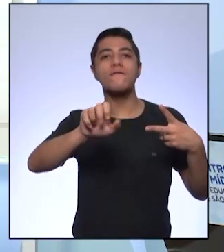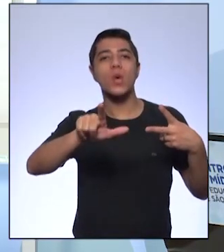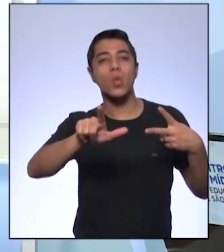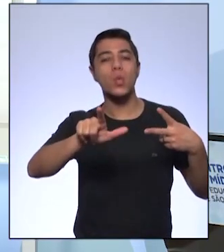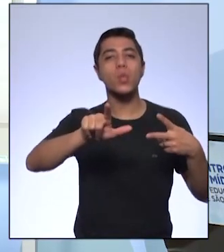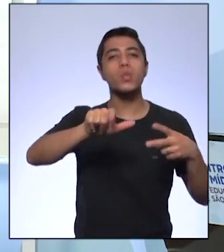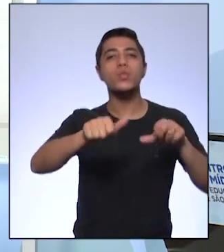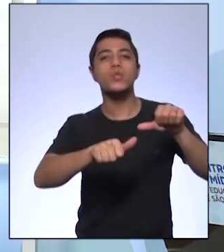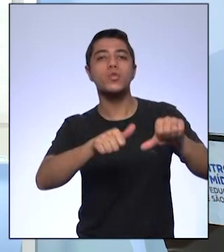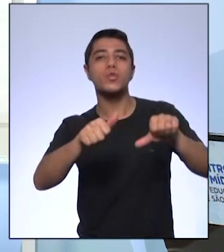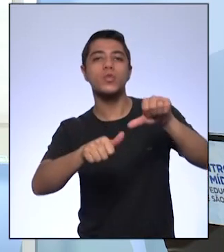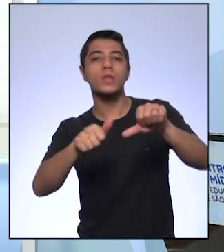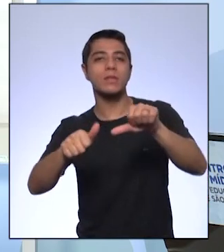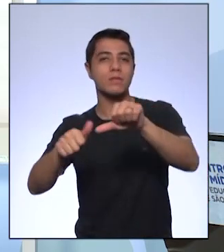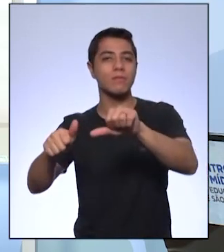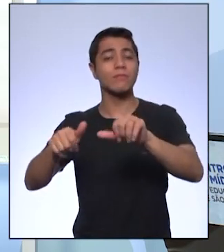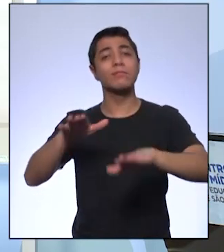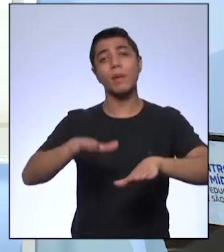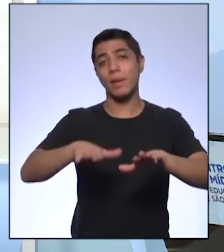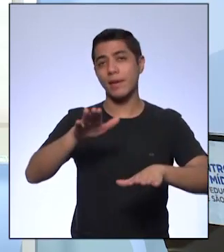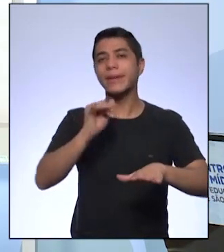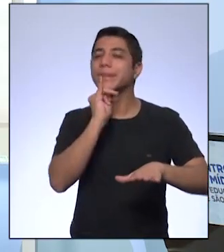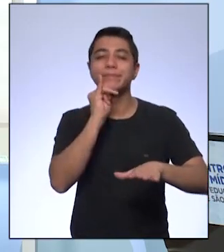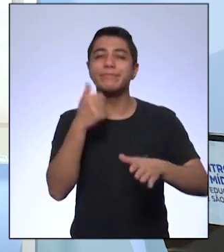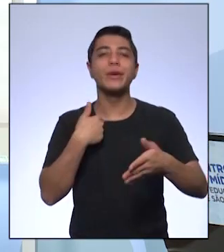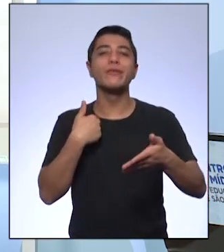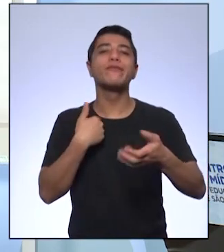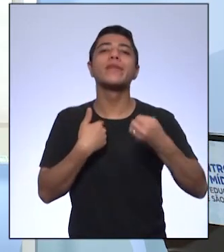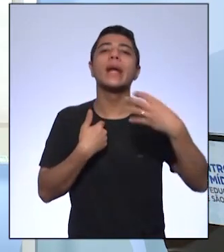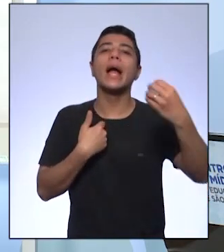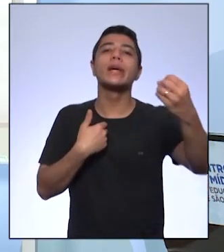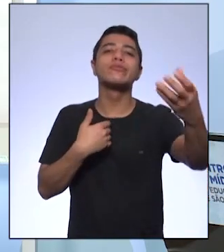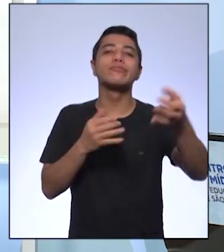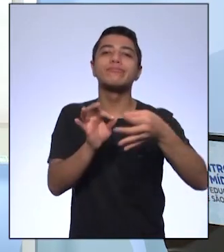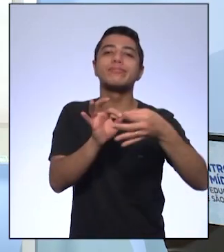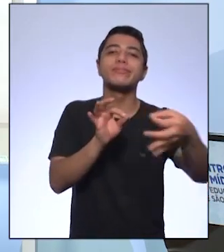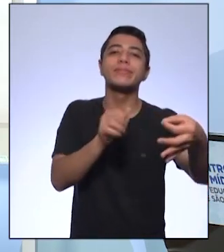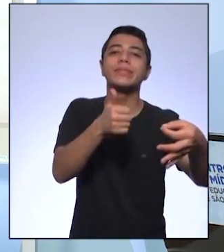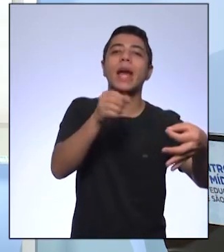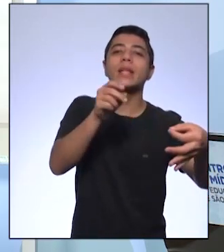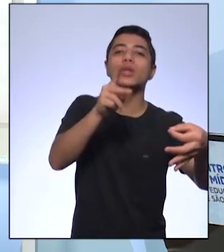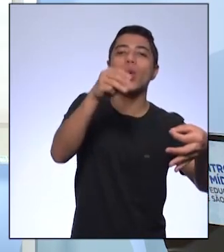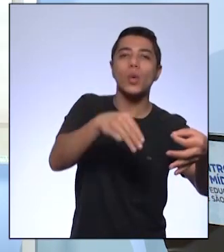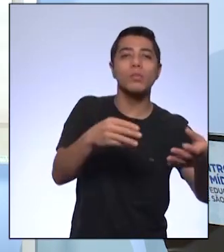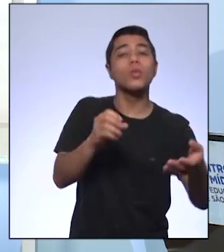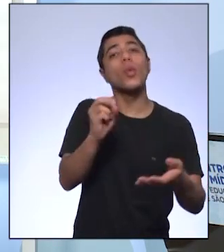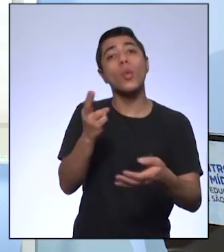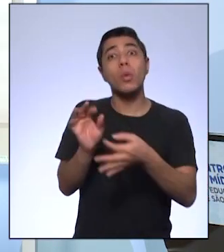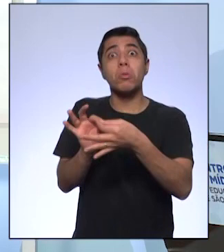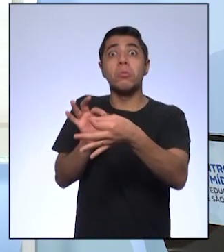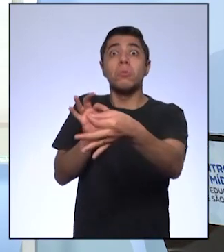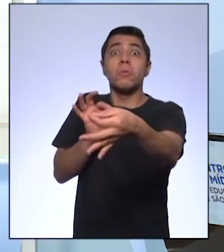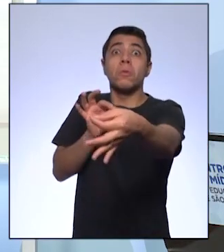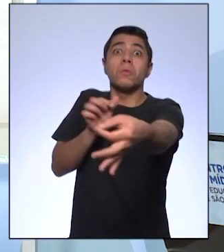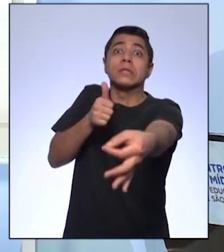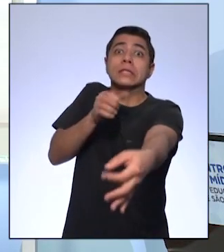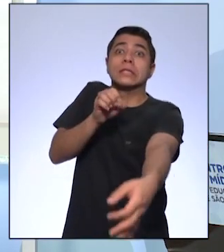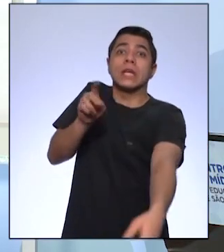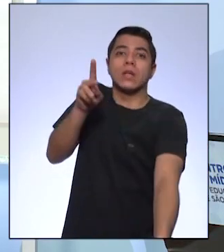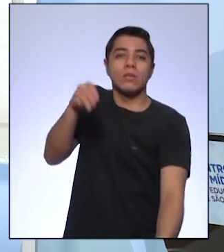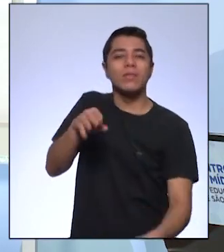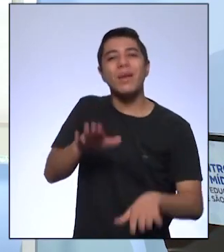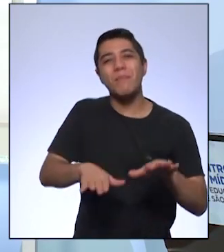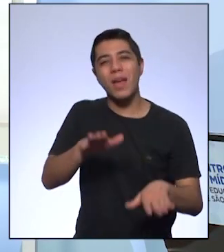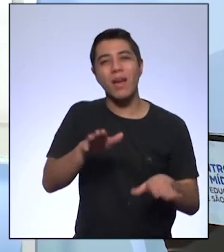um preço. Se eu for com uma viagem de 10 quilômetros, é outra. Agora, o valor fixo, a bandeirada, é assim. Nos transportes